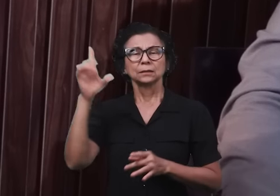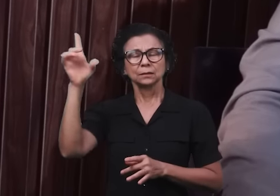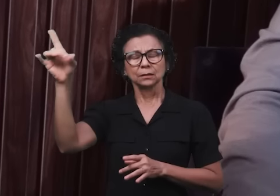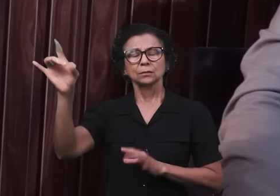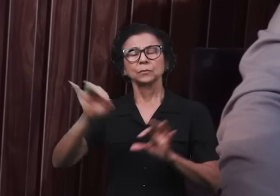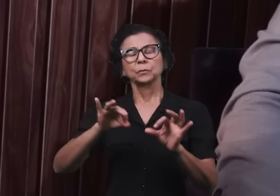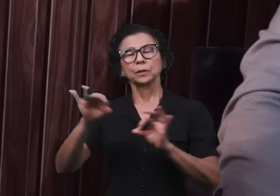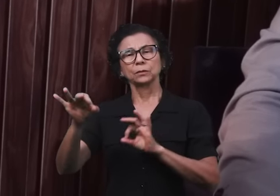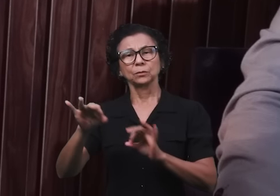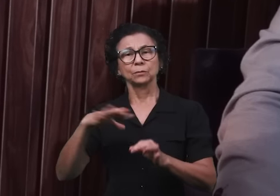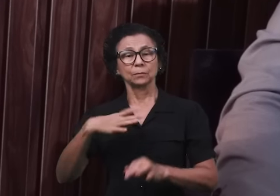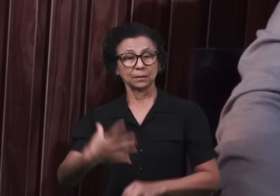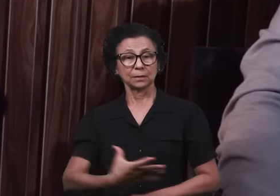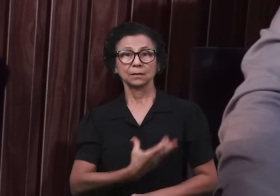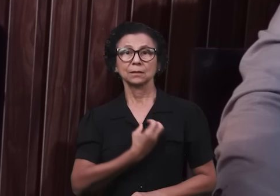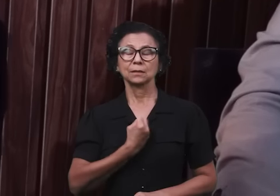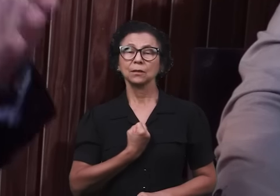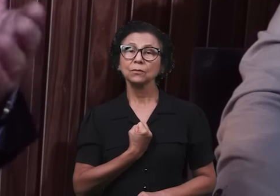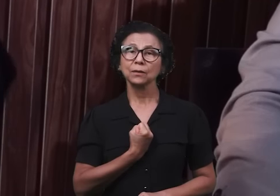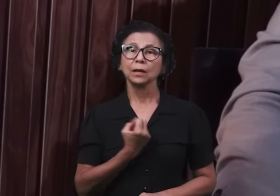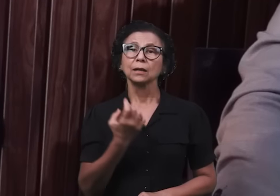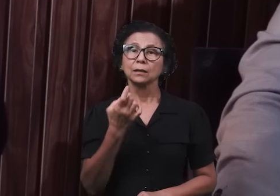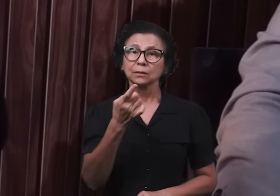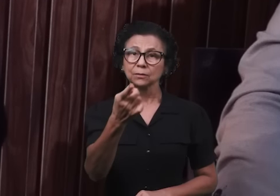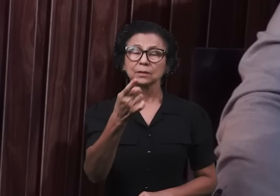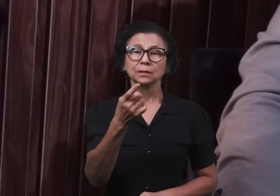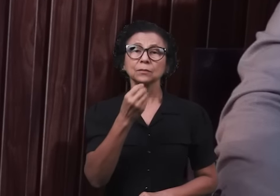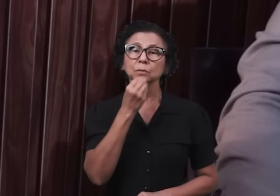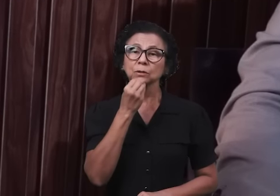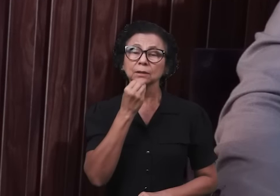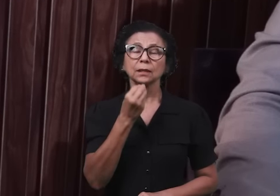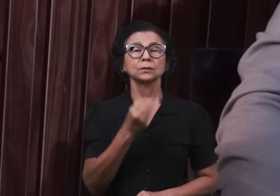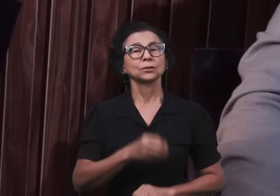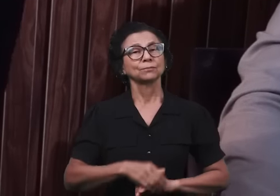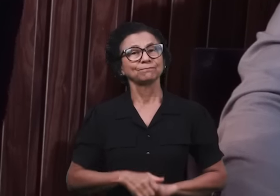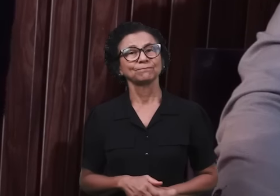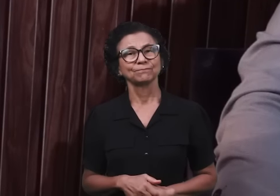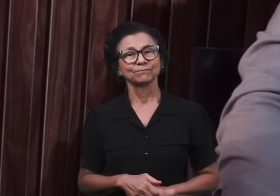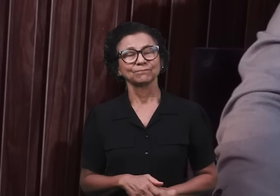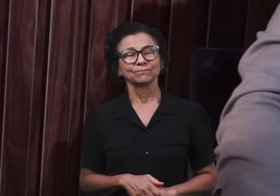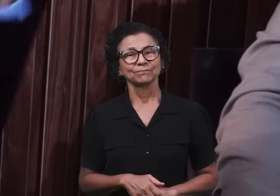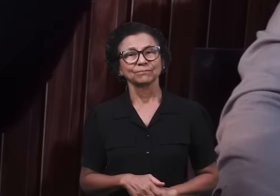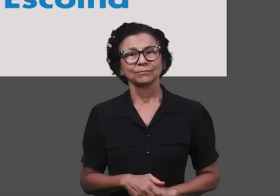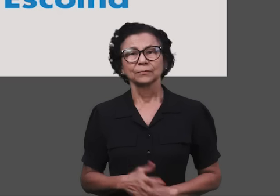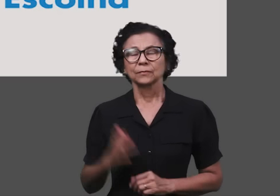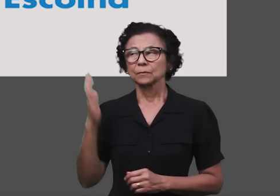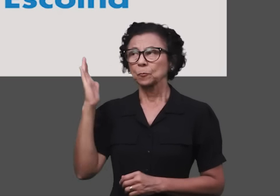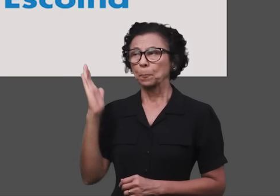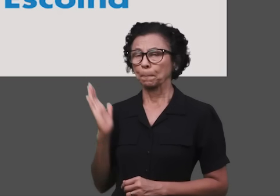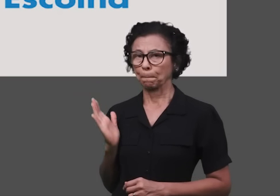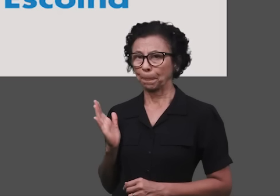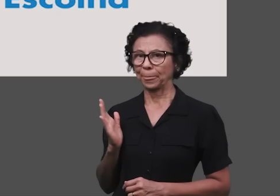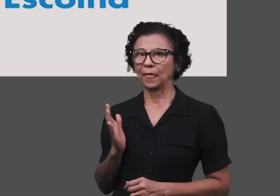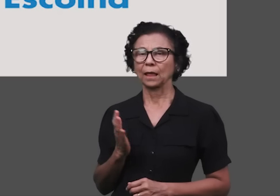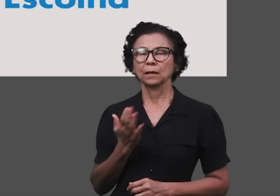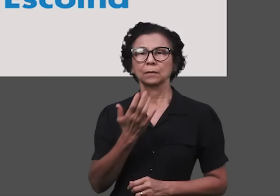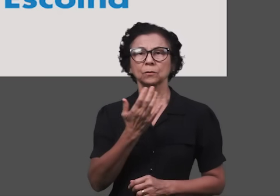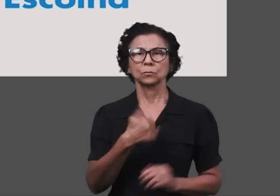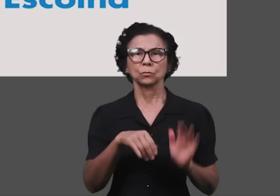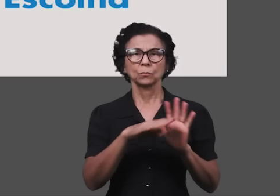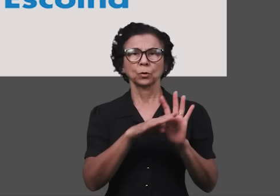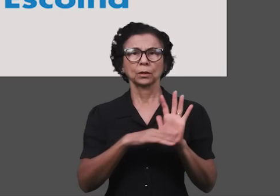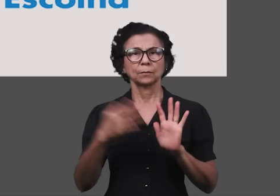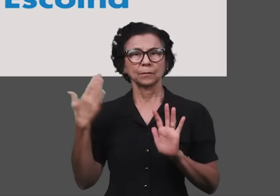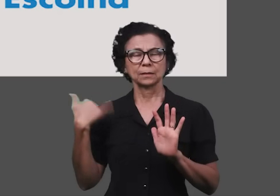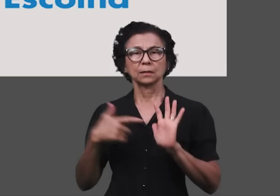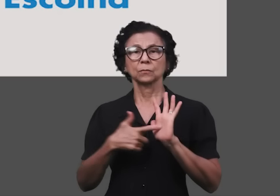E hoje o homem tem a oportunidade de alcançar essa salvação. Então, o nosso quadro aqui, que nós já, em